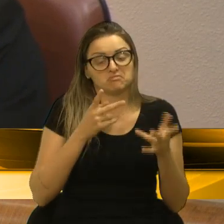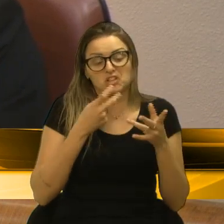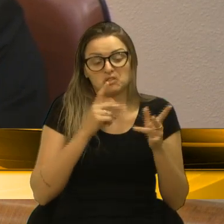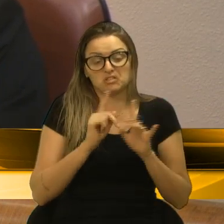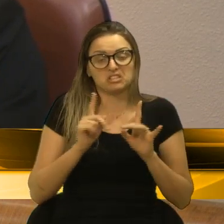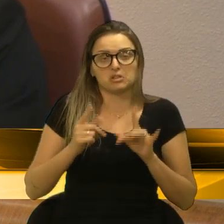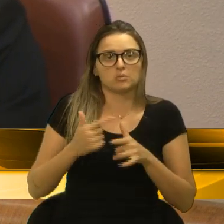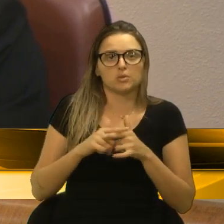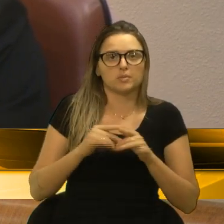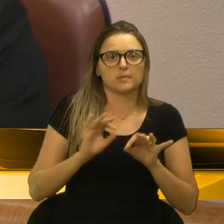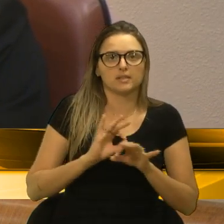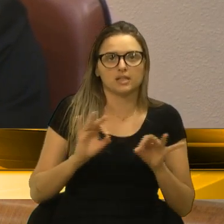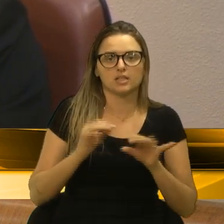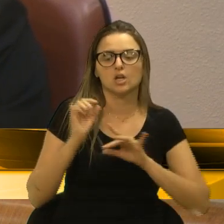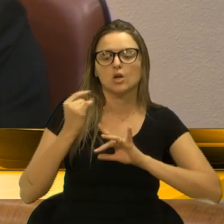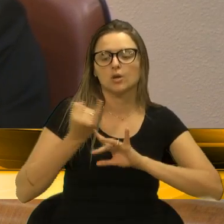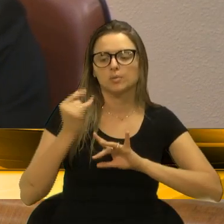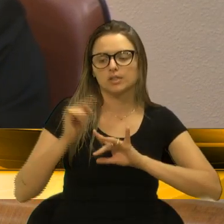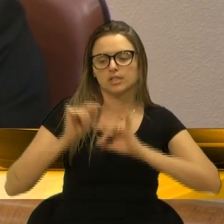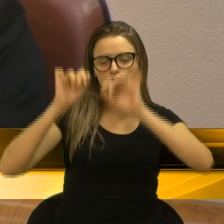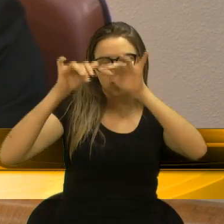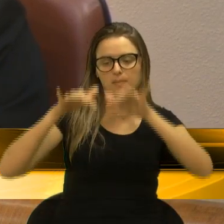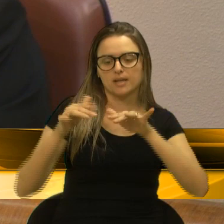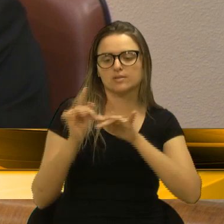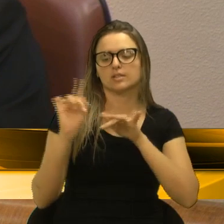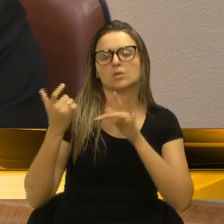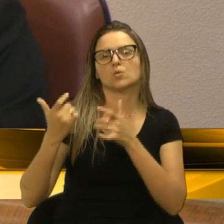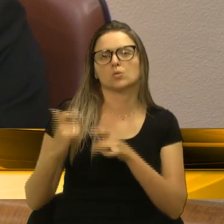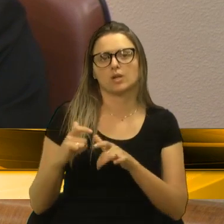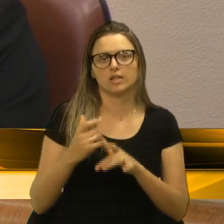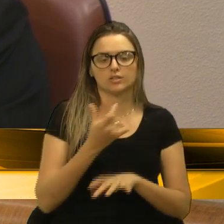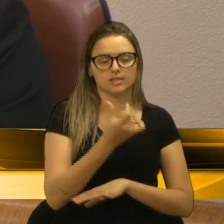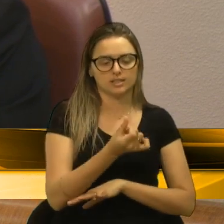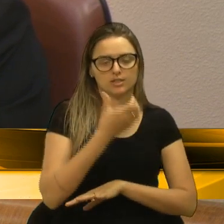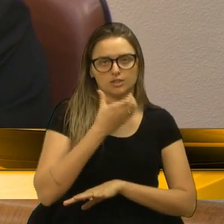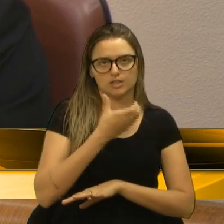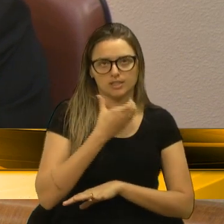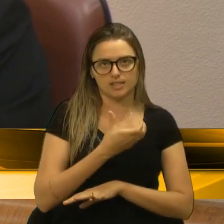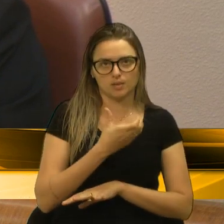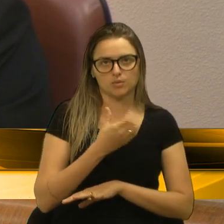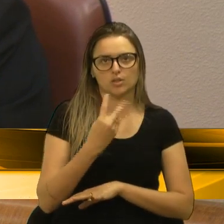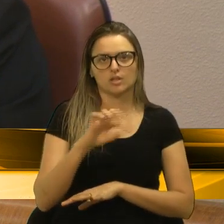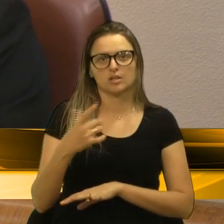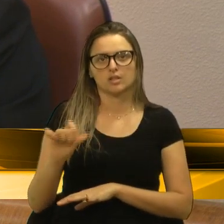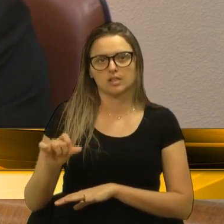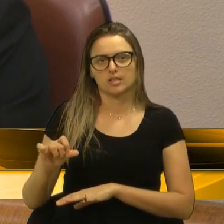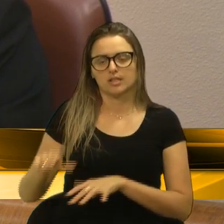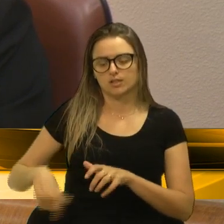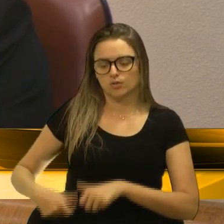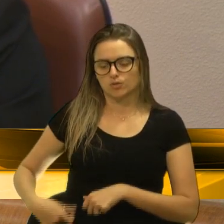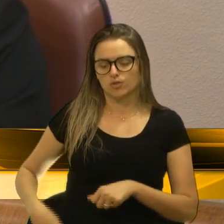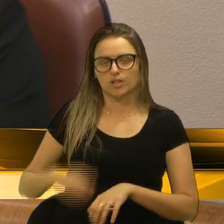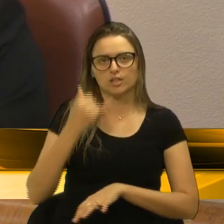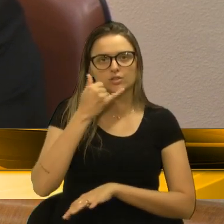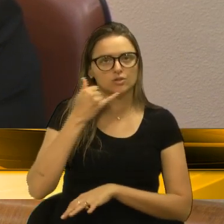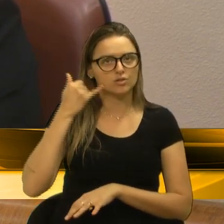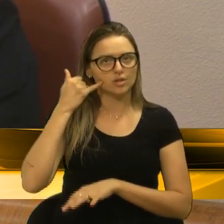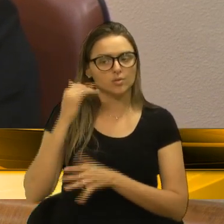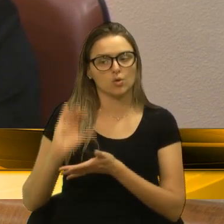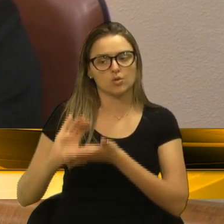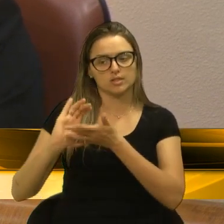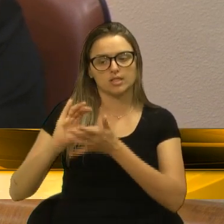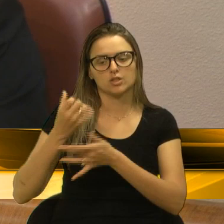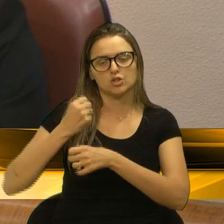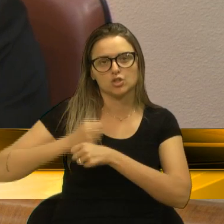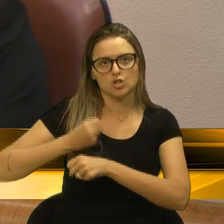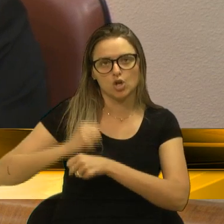que importa é a bênção e não o local. No dia 6 de 12 de 2019, foi ouvido o Frei Jaime João Bétega, conselheiro de Obras Sociais